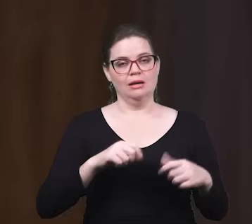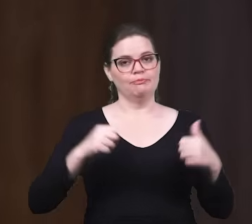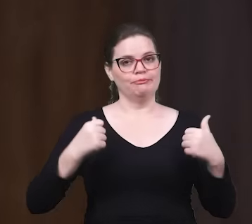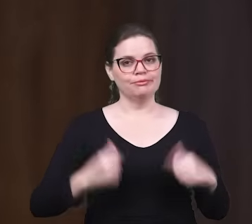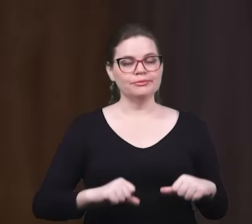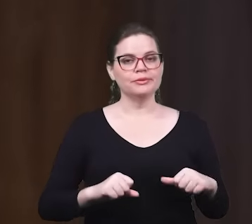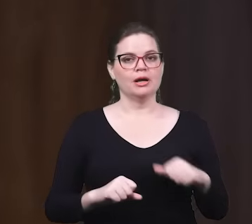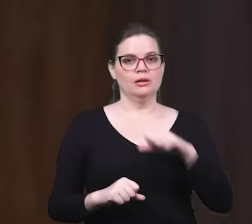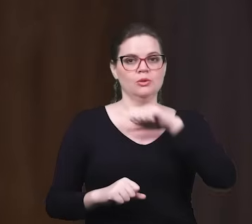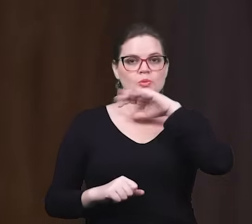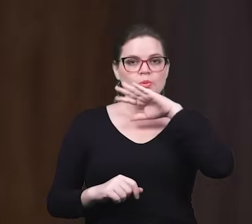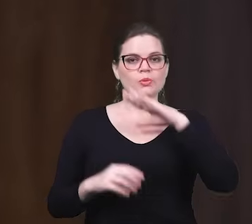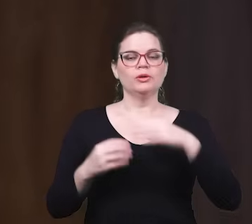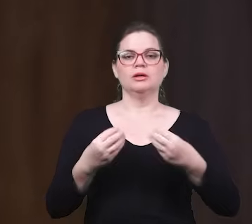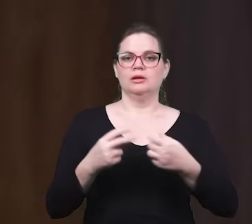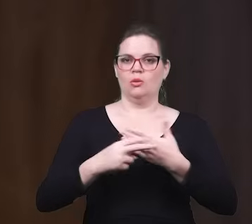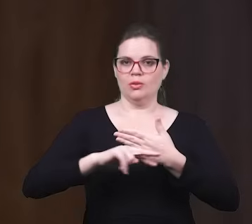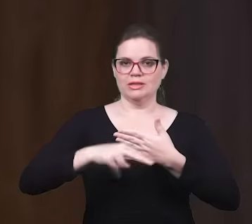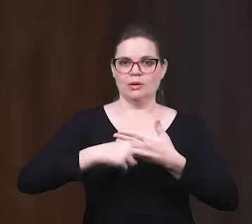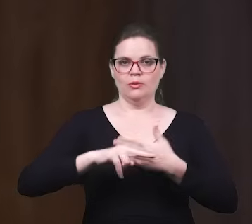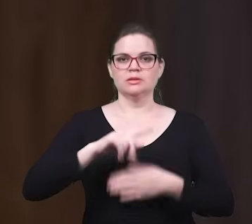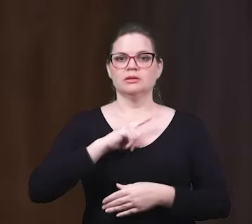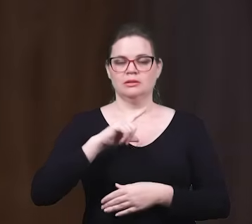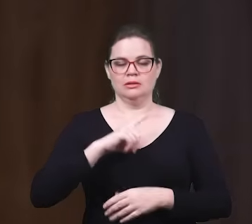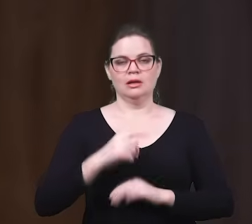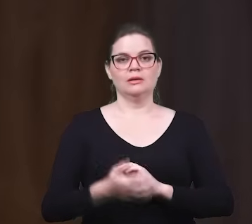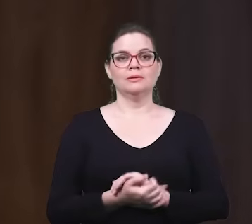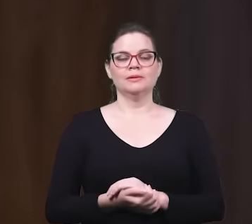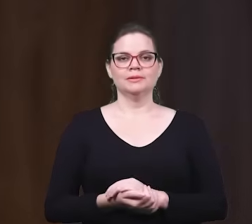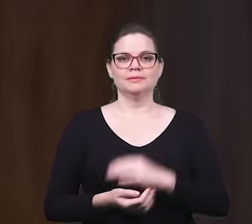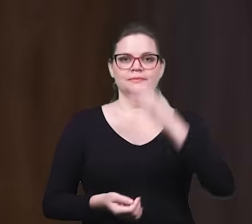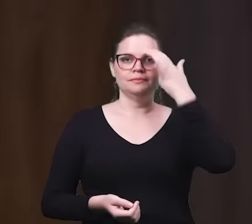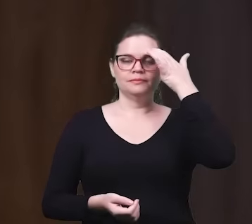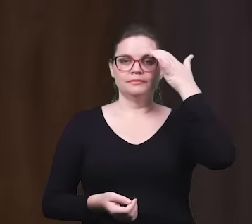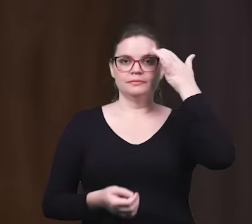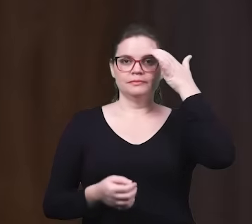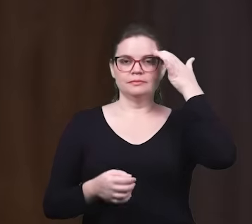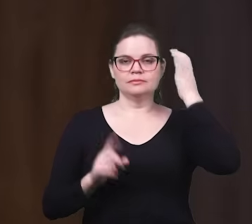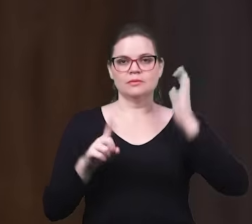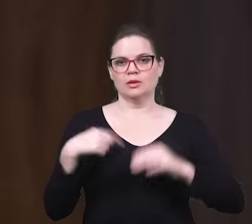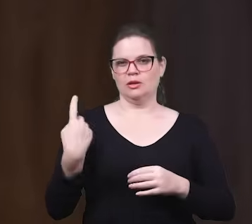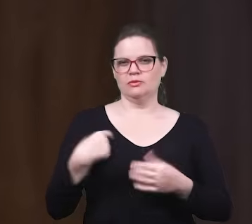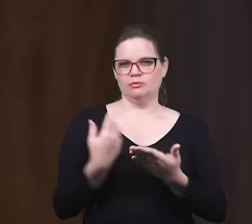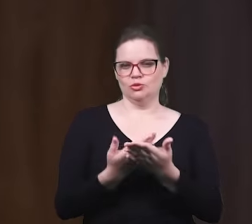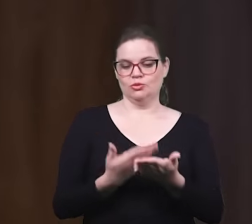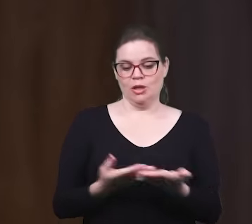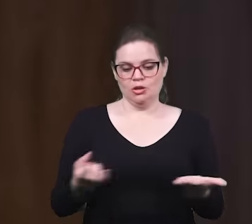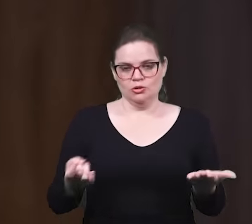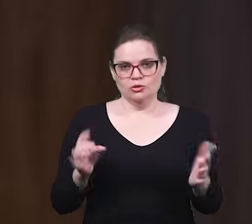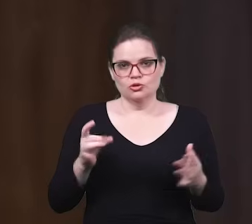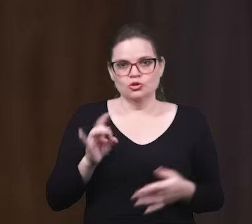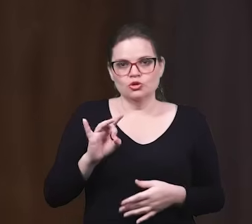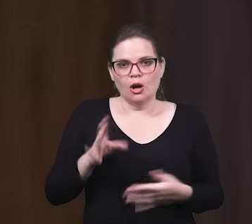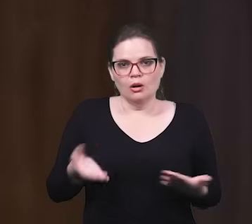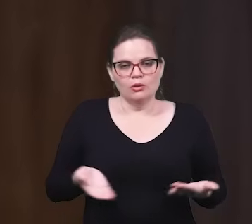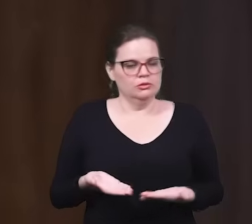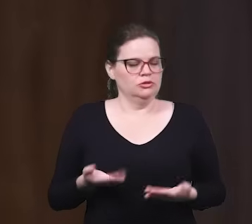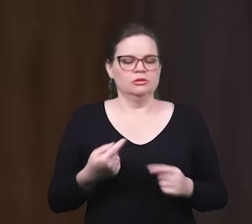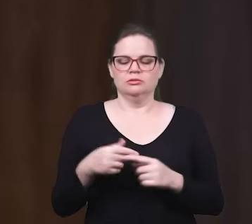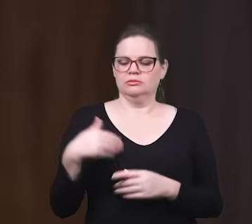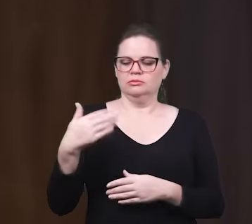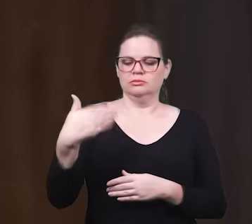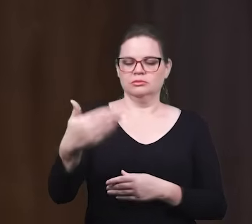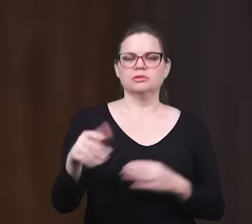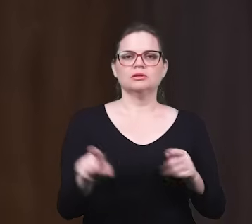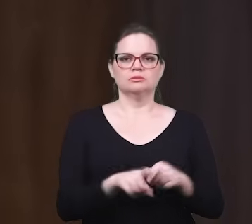crente. E nós vamos ver isso não somente neste programa, mas nos próximos episódios também. Nós vamos falar um pouco sobre